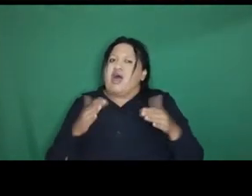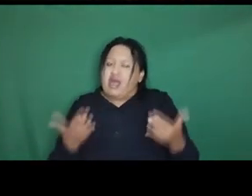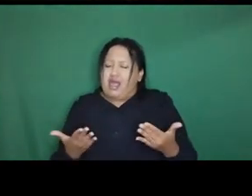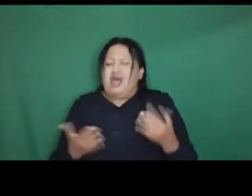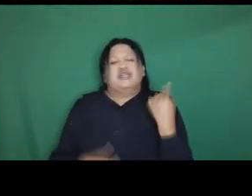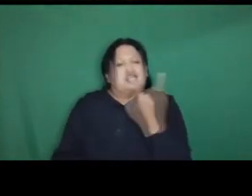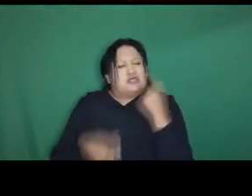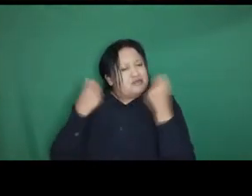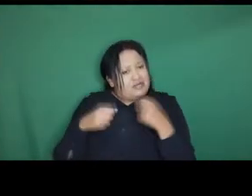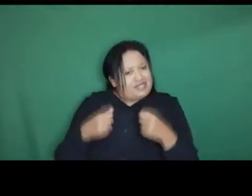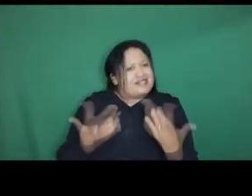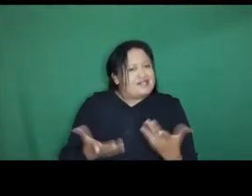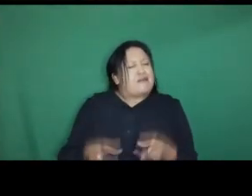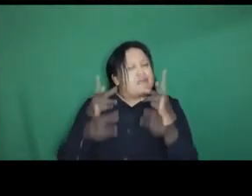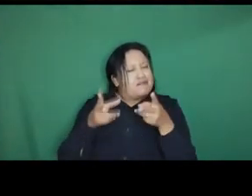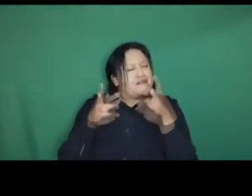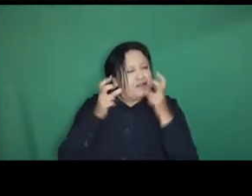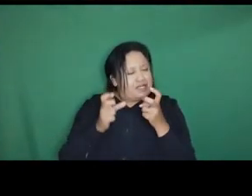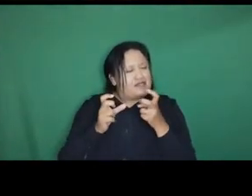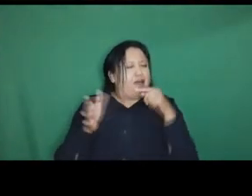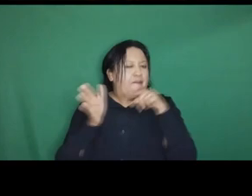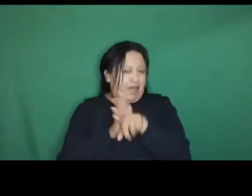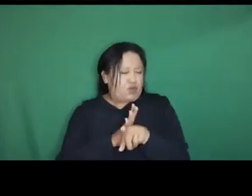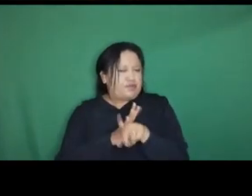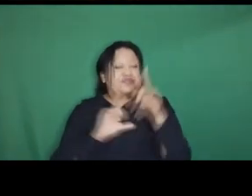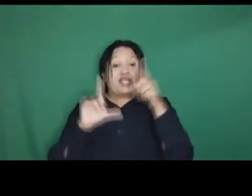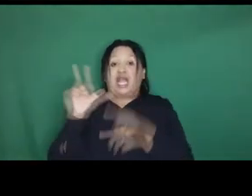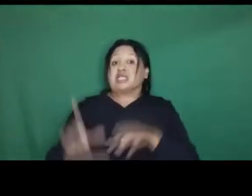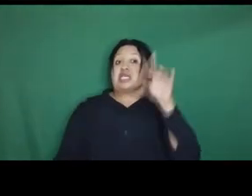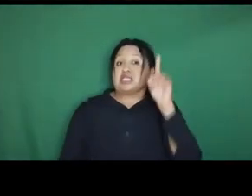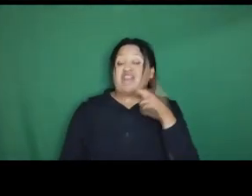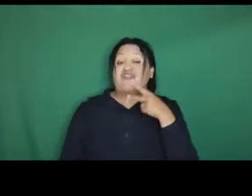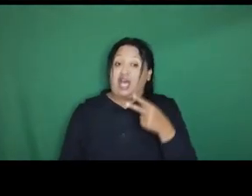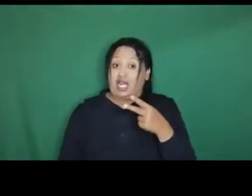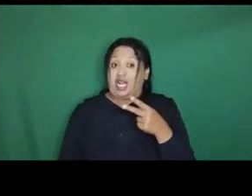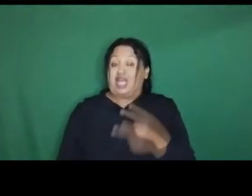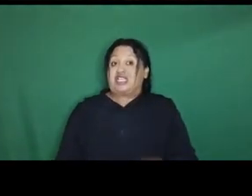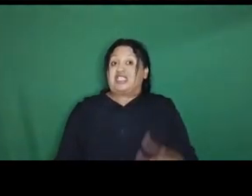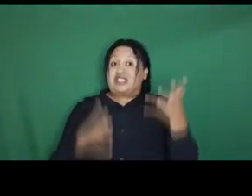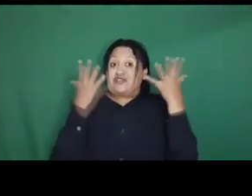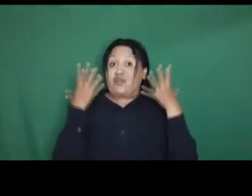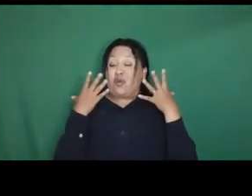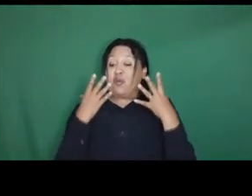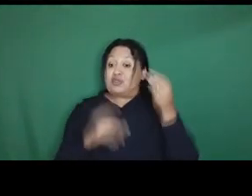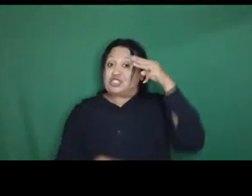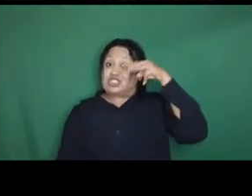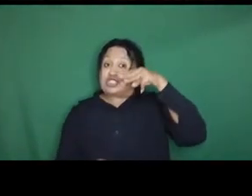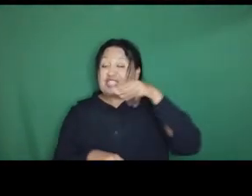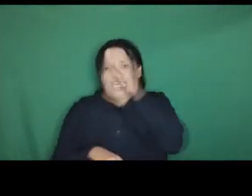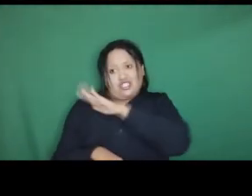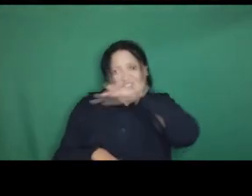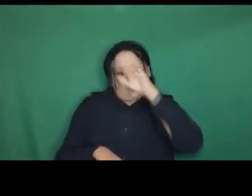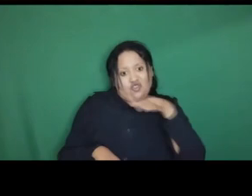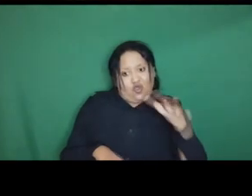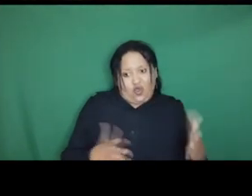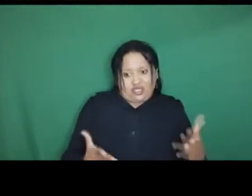precisa Estar atento aí para essa alternativa na letra D fala que foram as Monções as ondas de leste